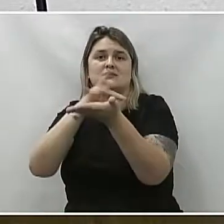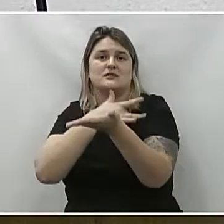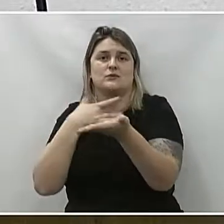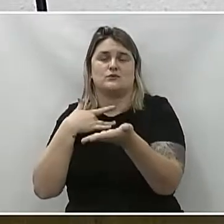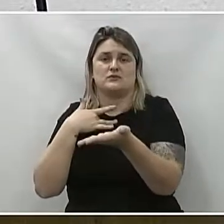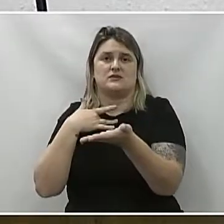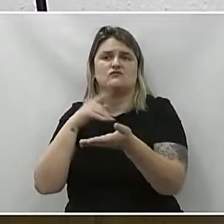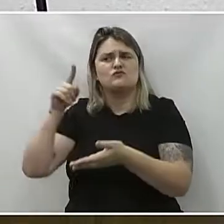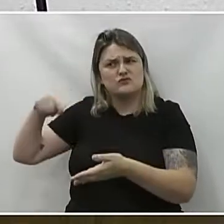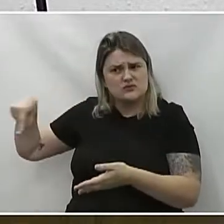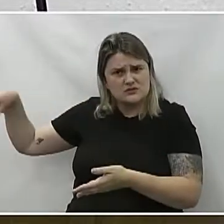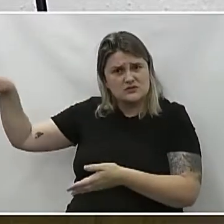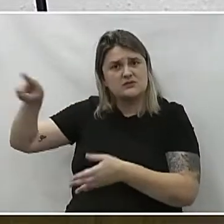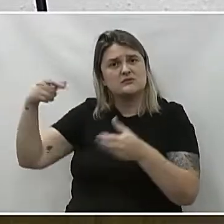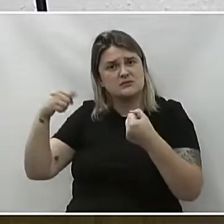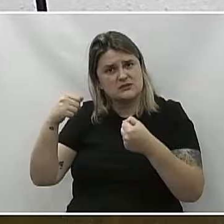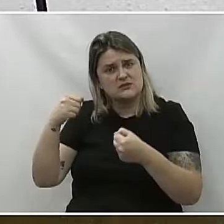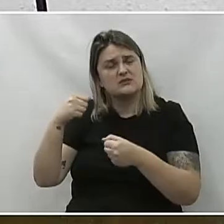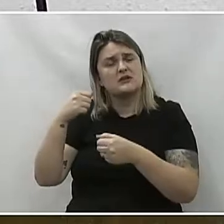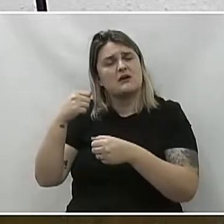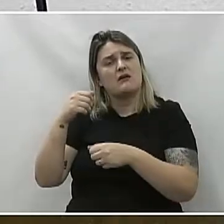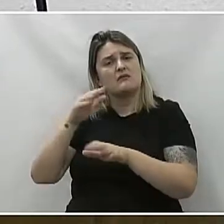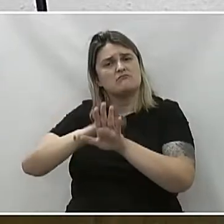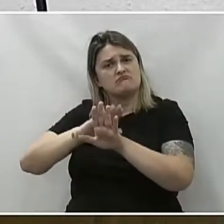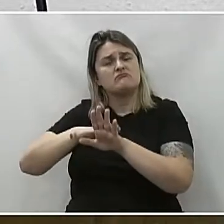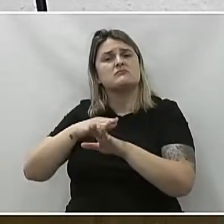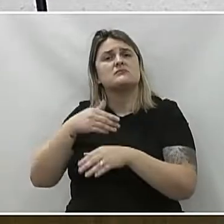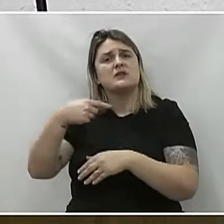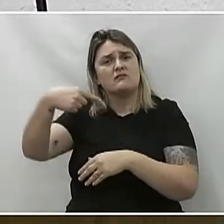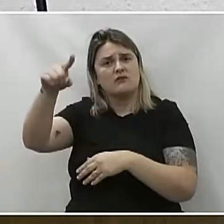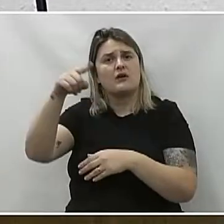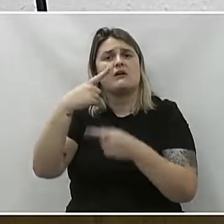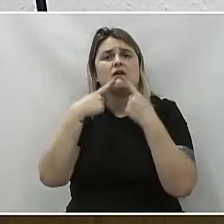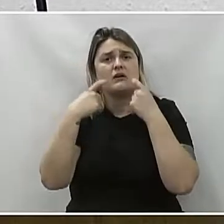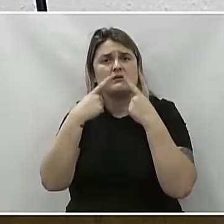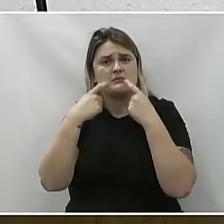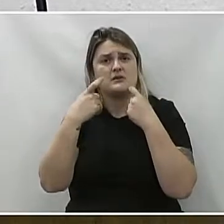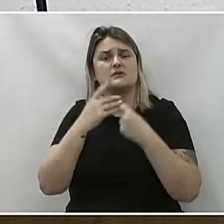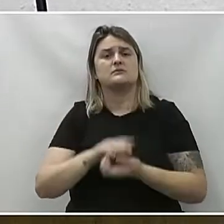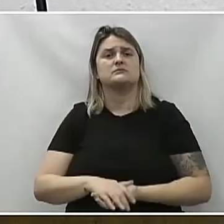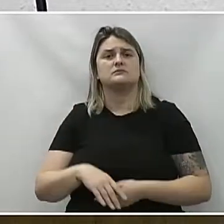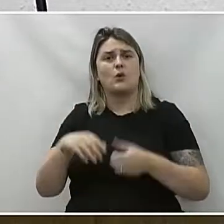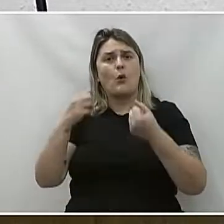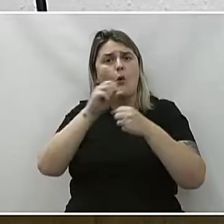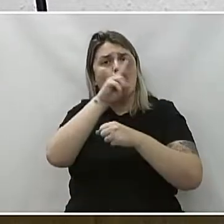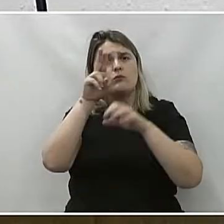é vocês, né? Cabe a vocês ser a voz desse povo.